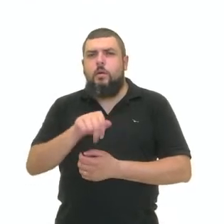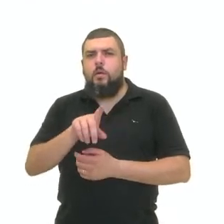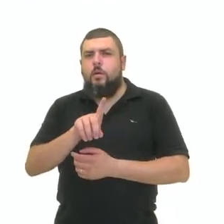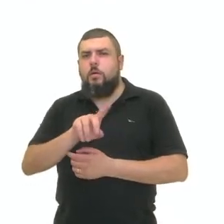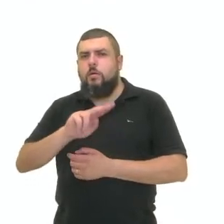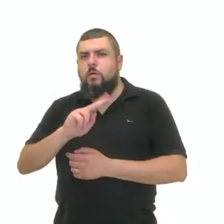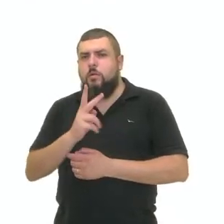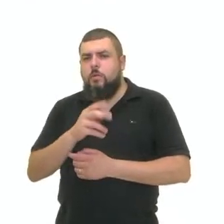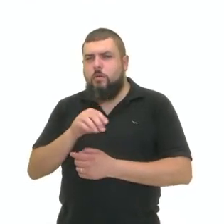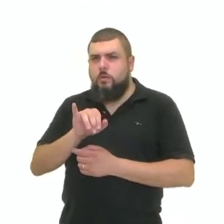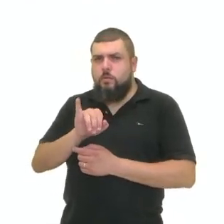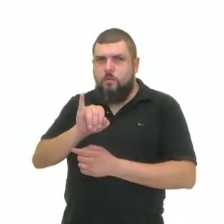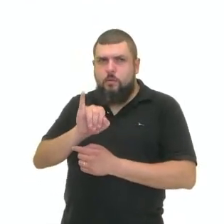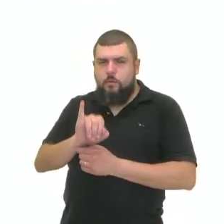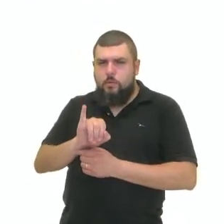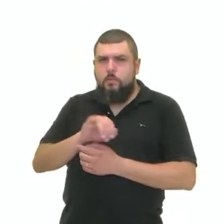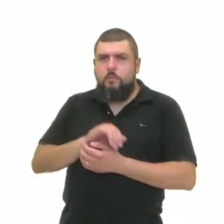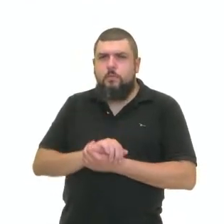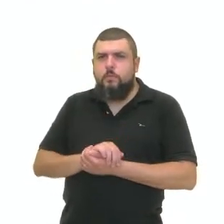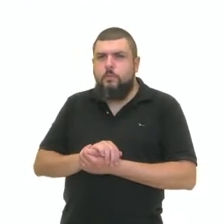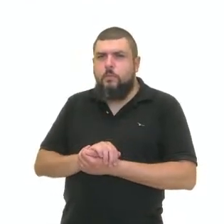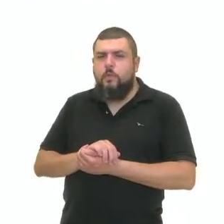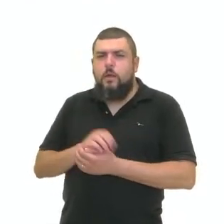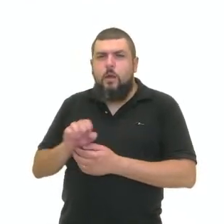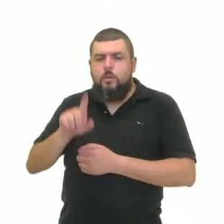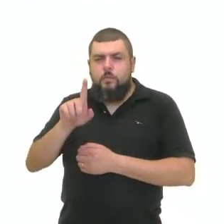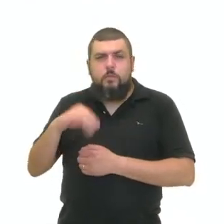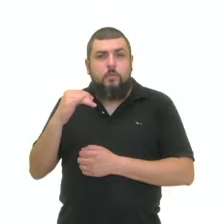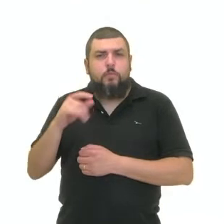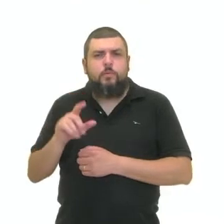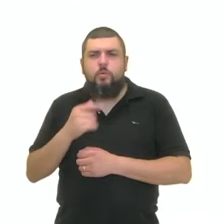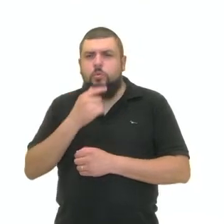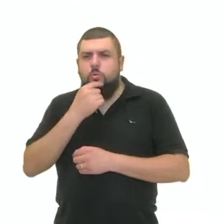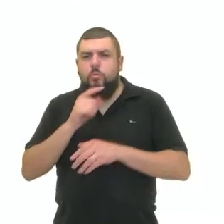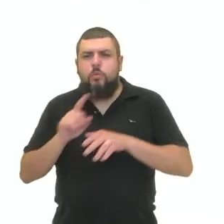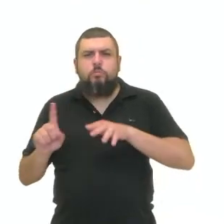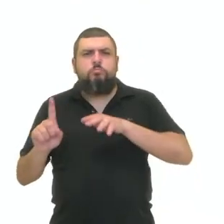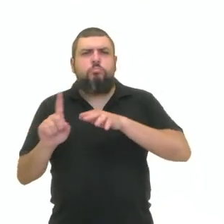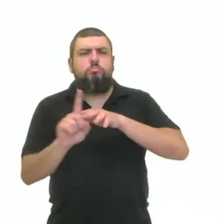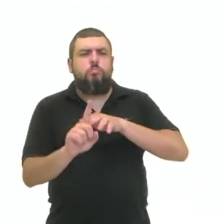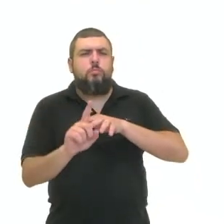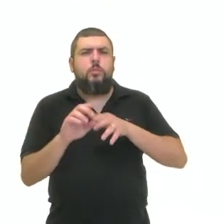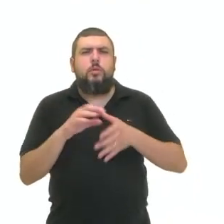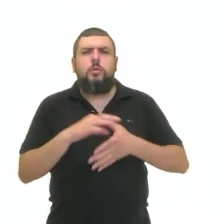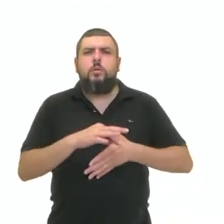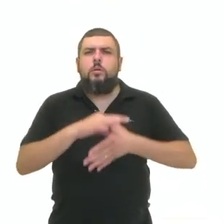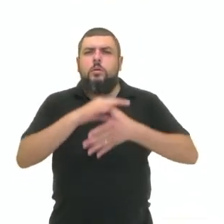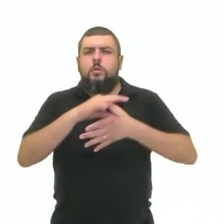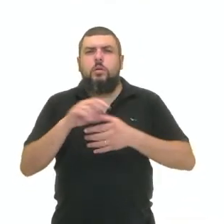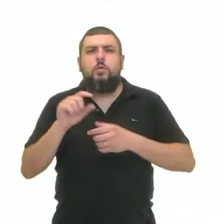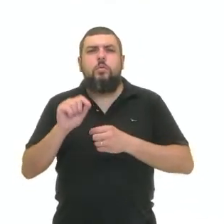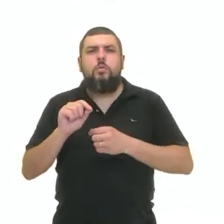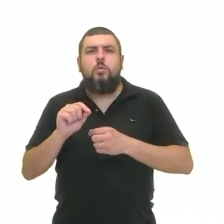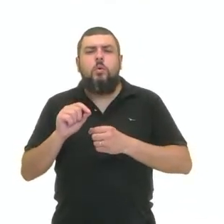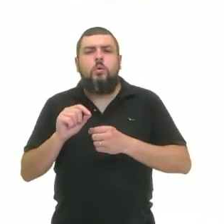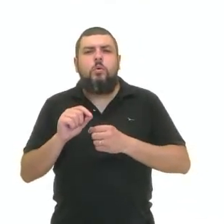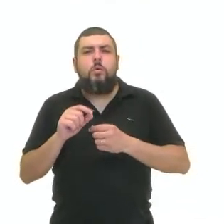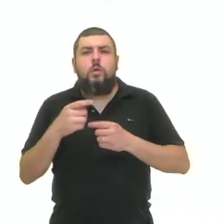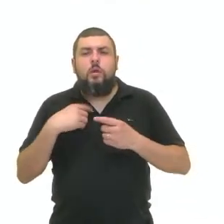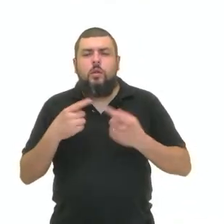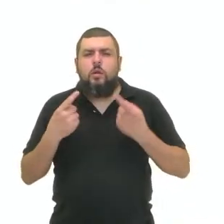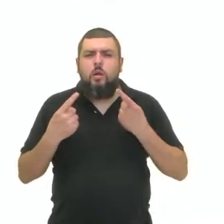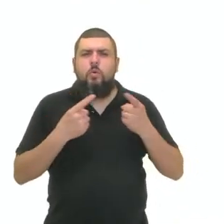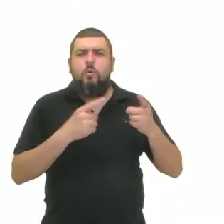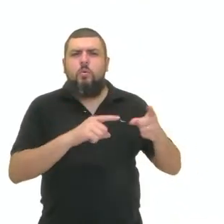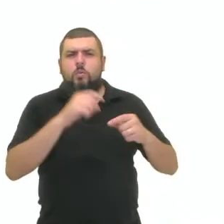importante para o processo de descolonização da Índia ele pregava não-violência e ele fazia